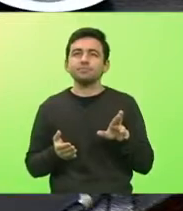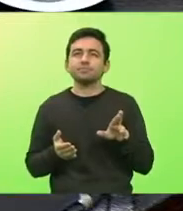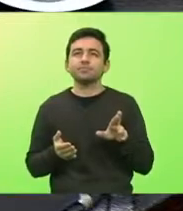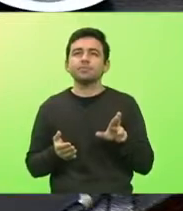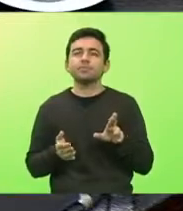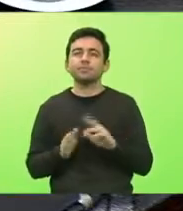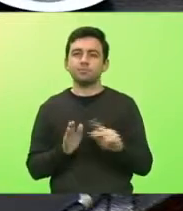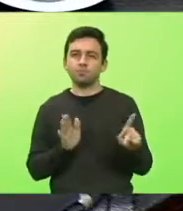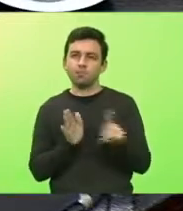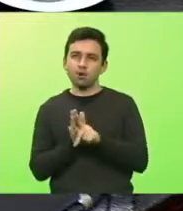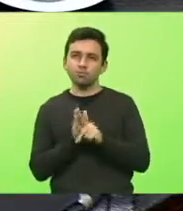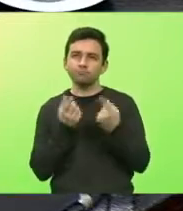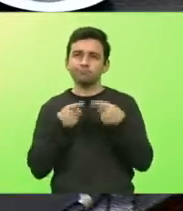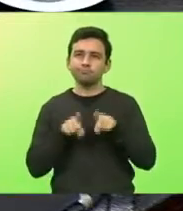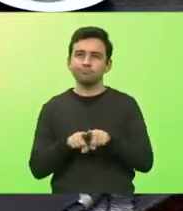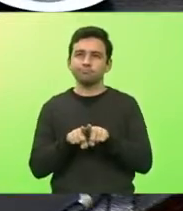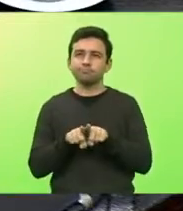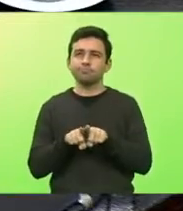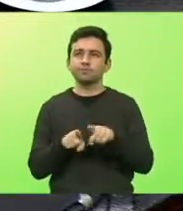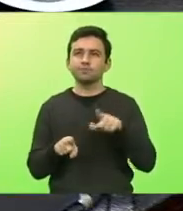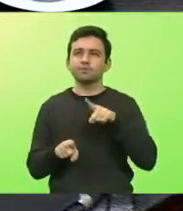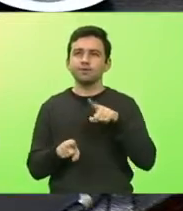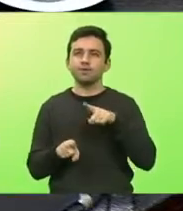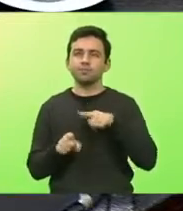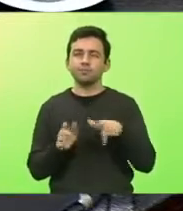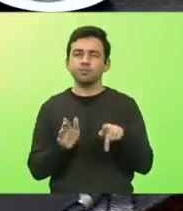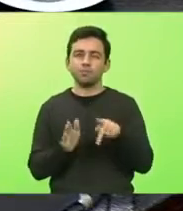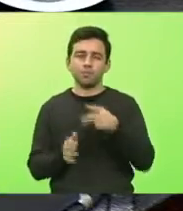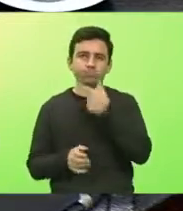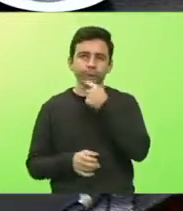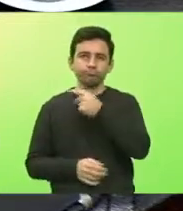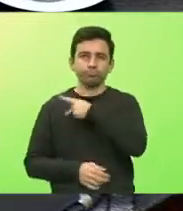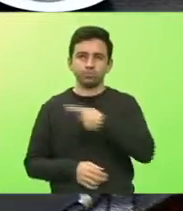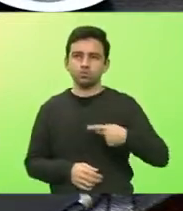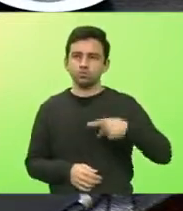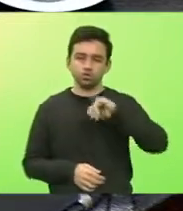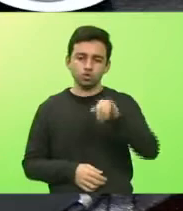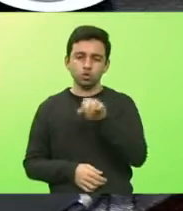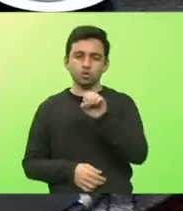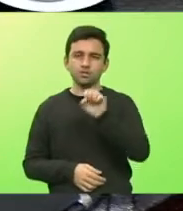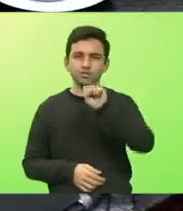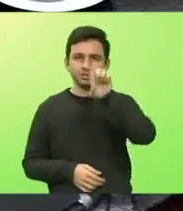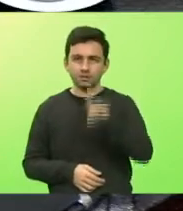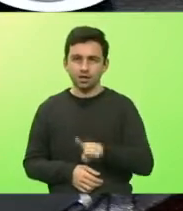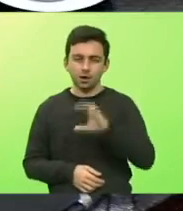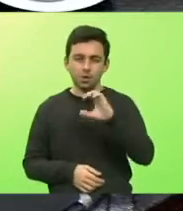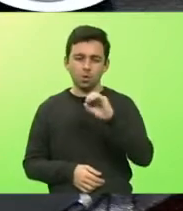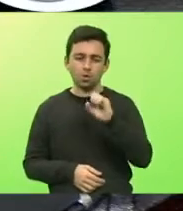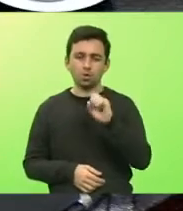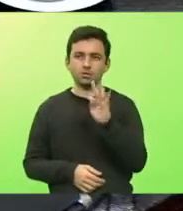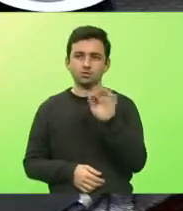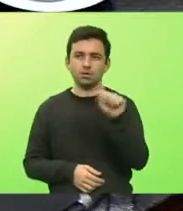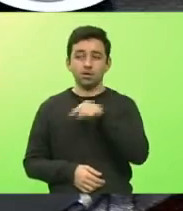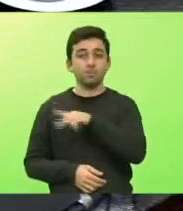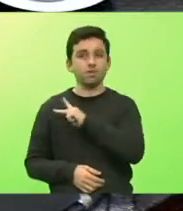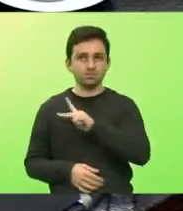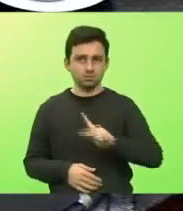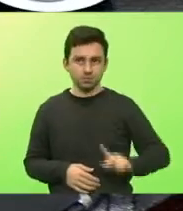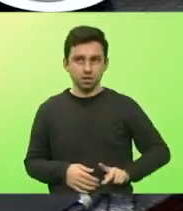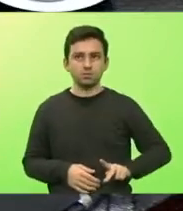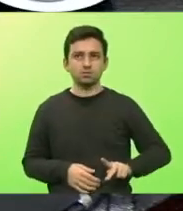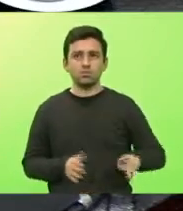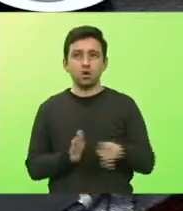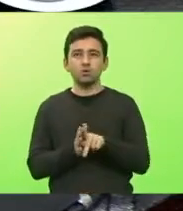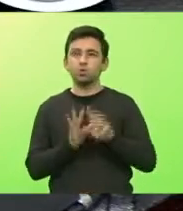através de uma parceria que foi feita com o pastor José Wellington Costa Júnior, que hoje é o atual presidente da convenção, todas as igrejas